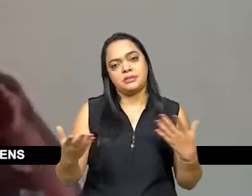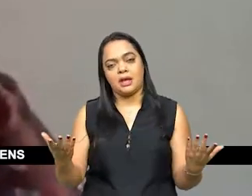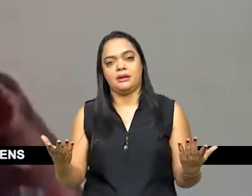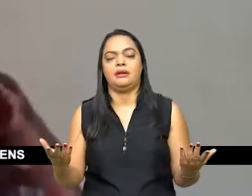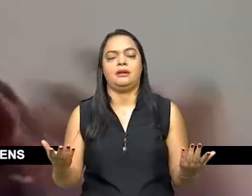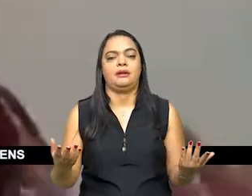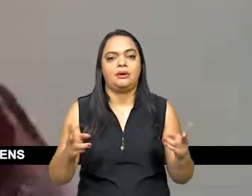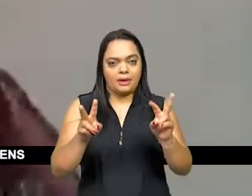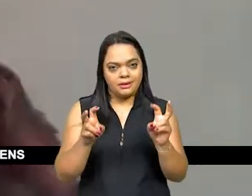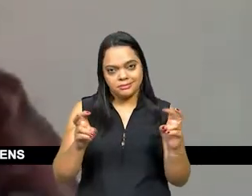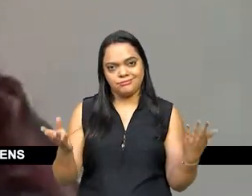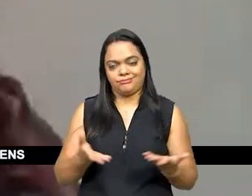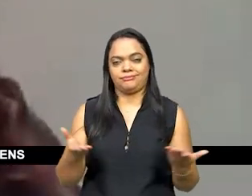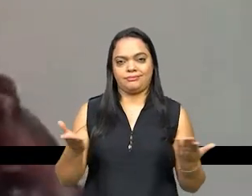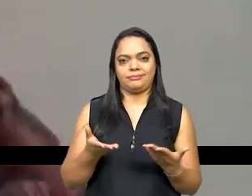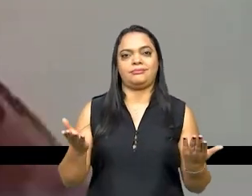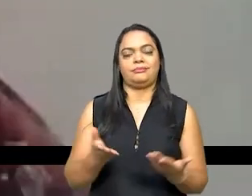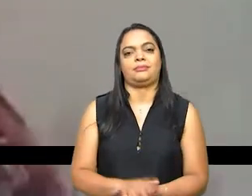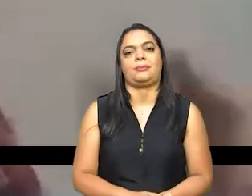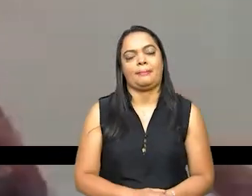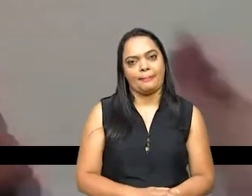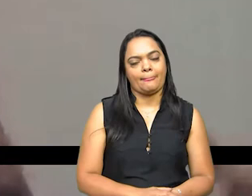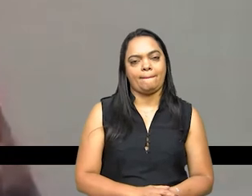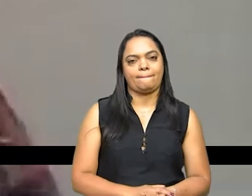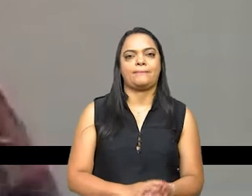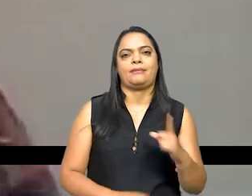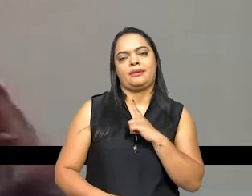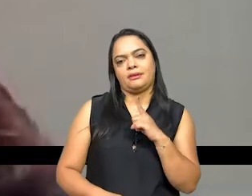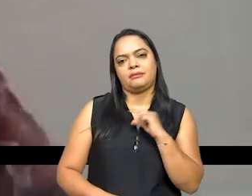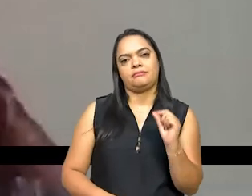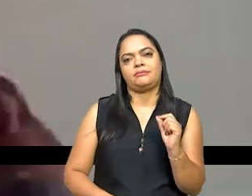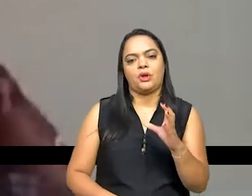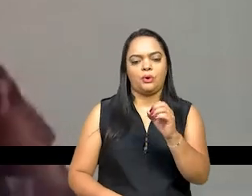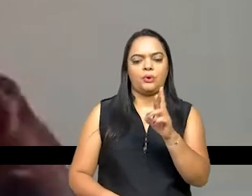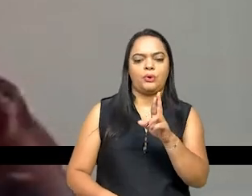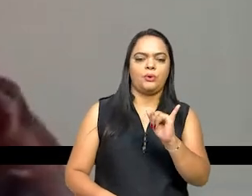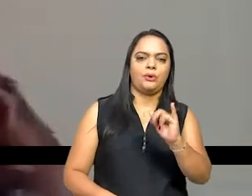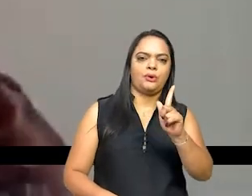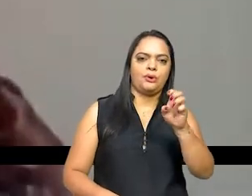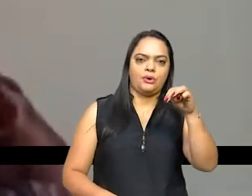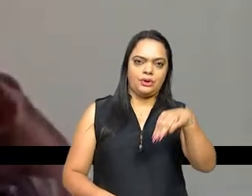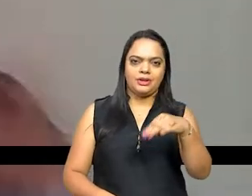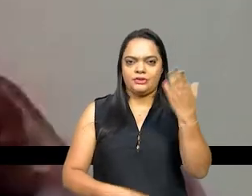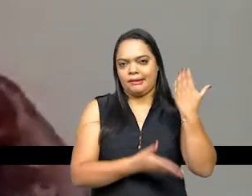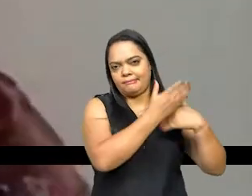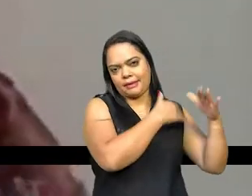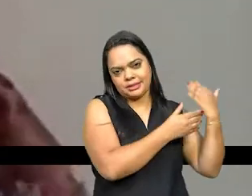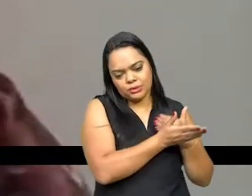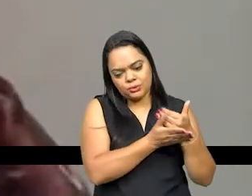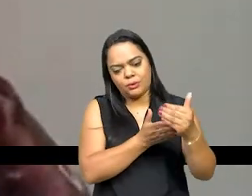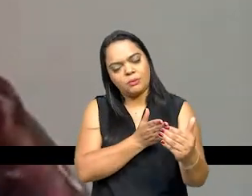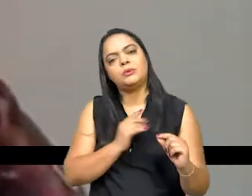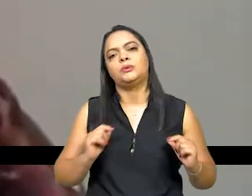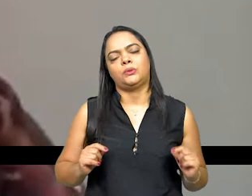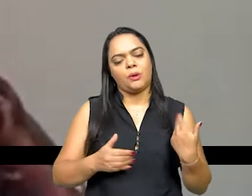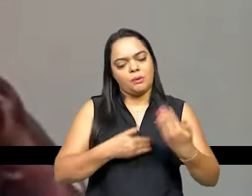contemporâneo, né, que infelizmente encontra suas origens, né, no passado, nesse